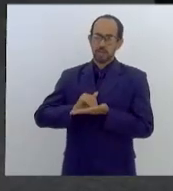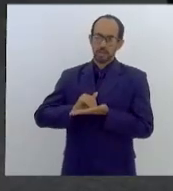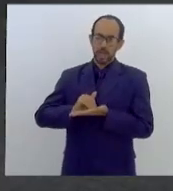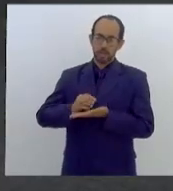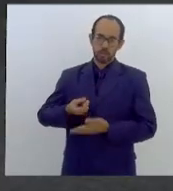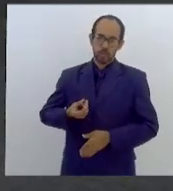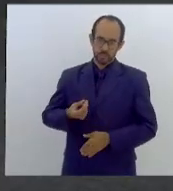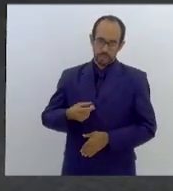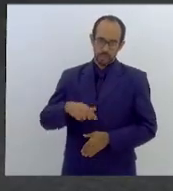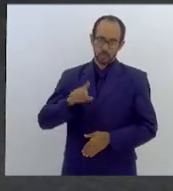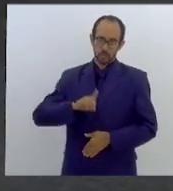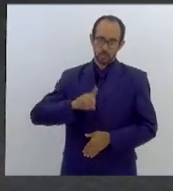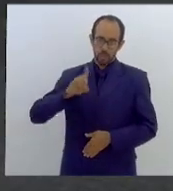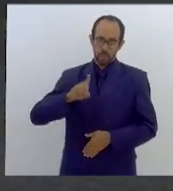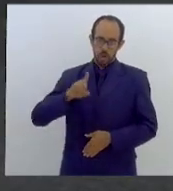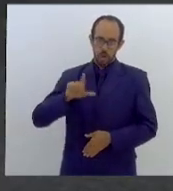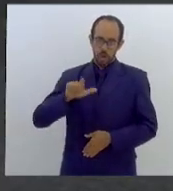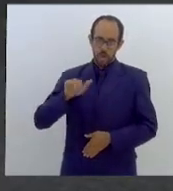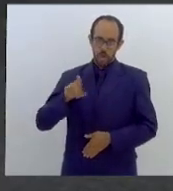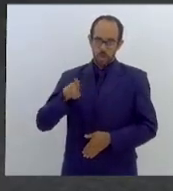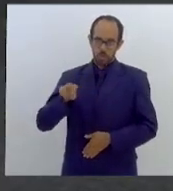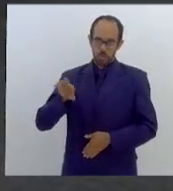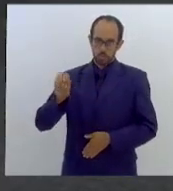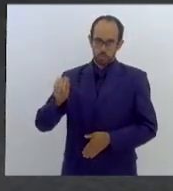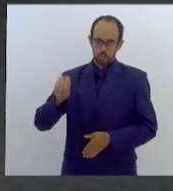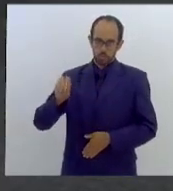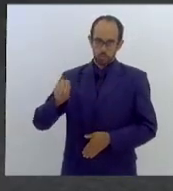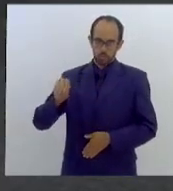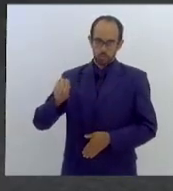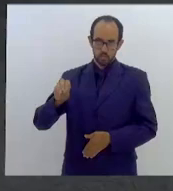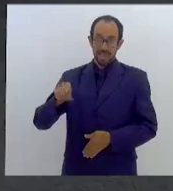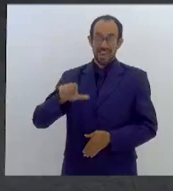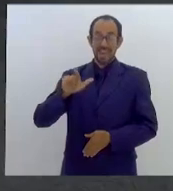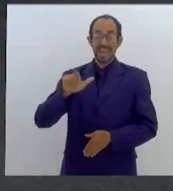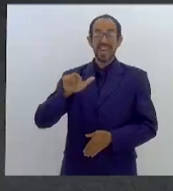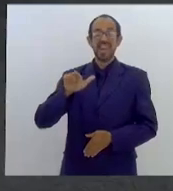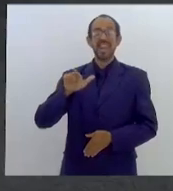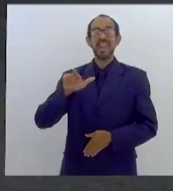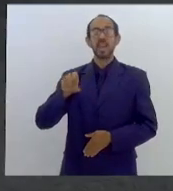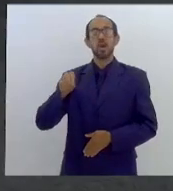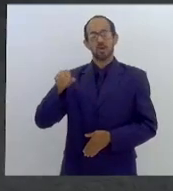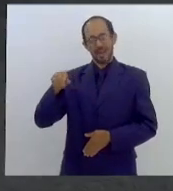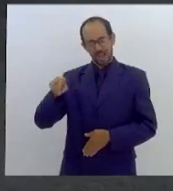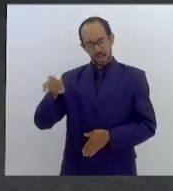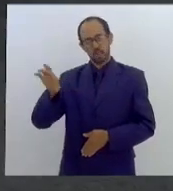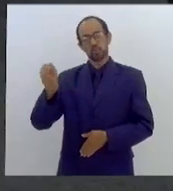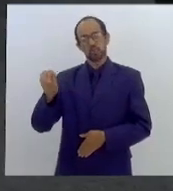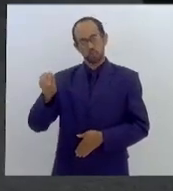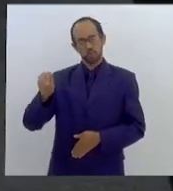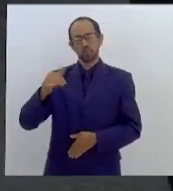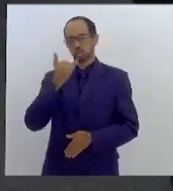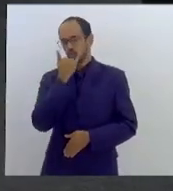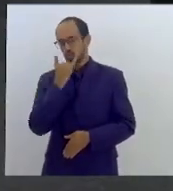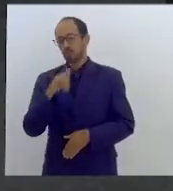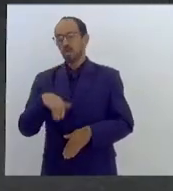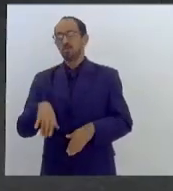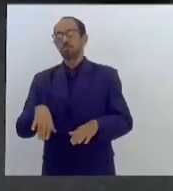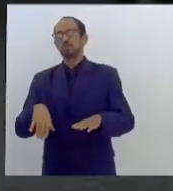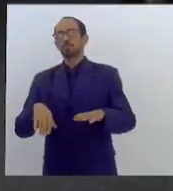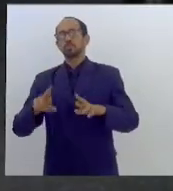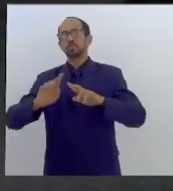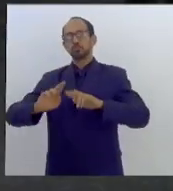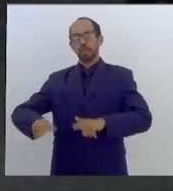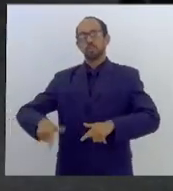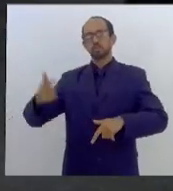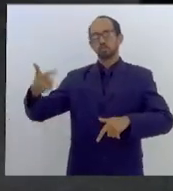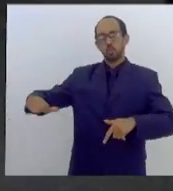exercício, doutor Leandro. Ao contrário do secretário... Leonardo, desculpe. Ao contrário do outro, do secretário de Planejamento,